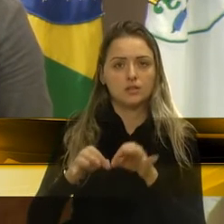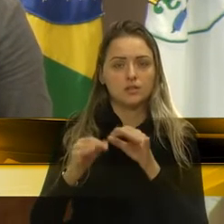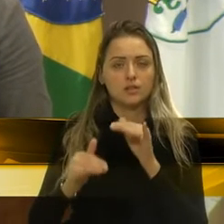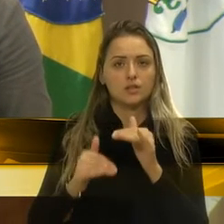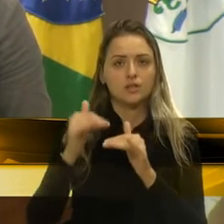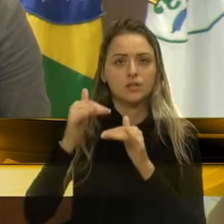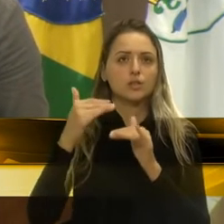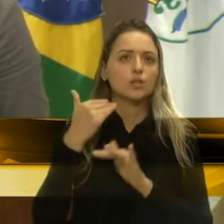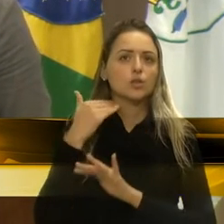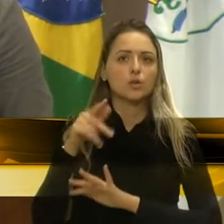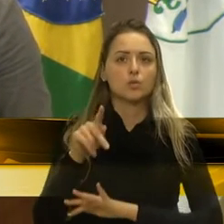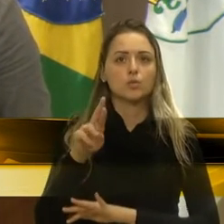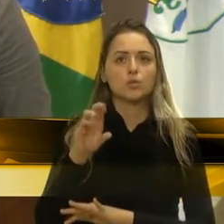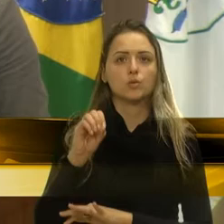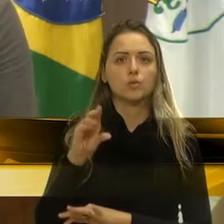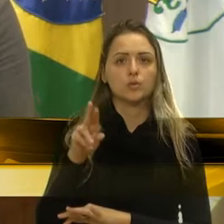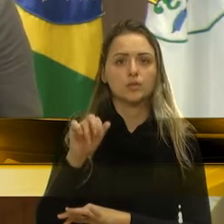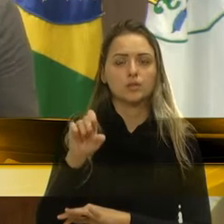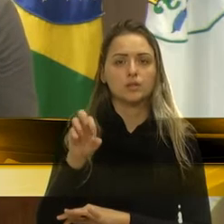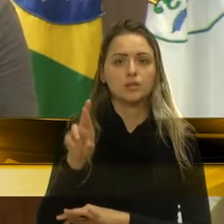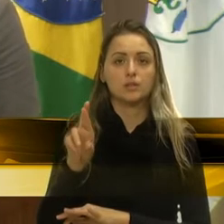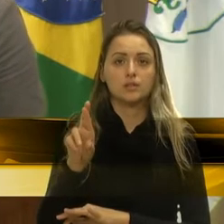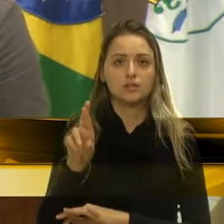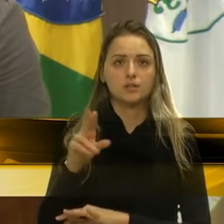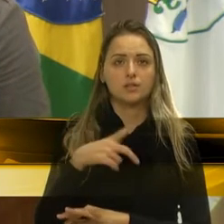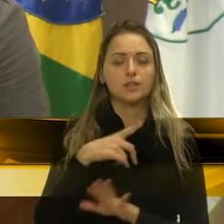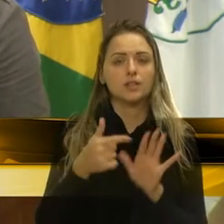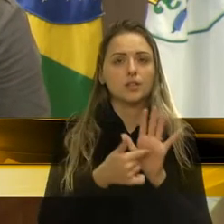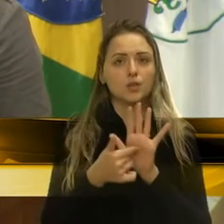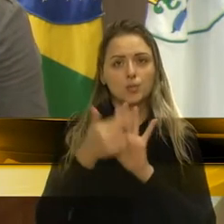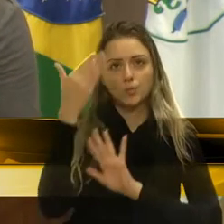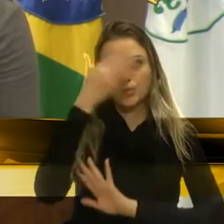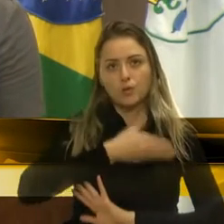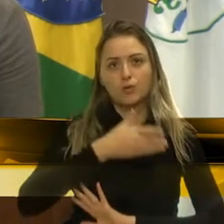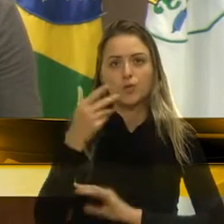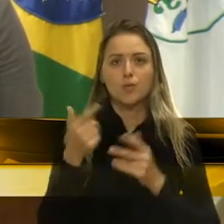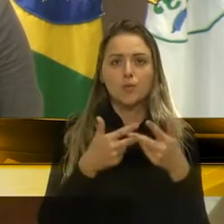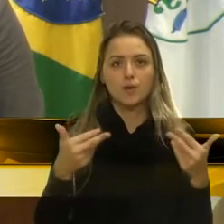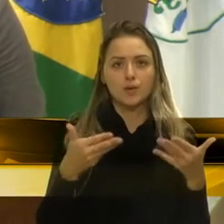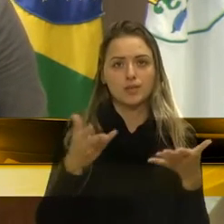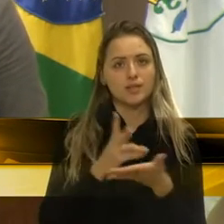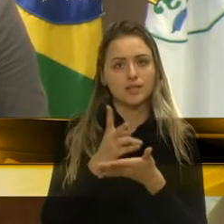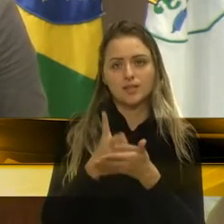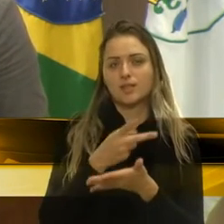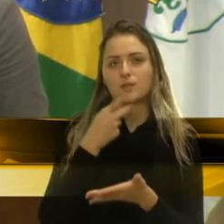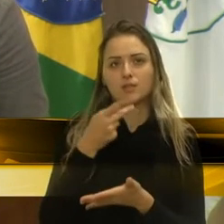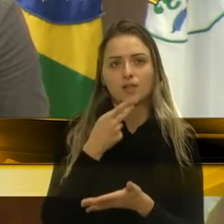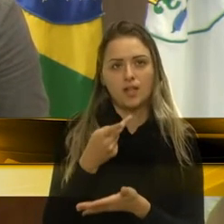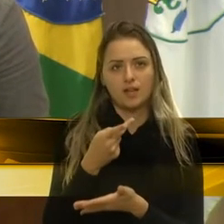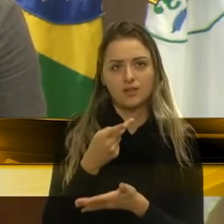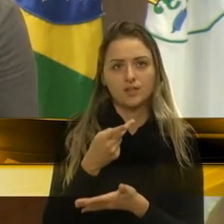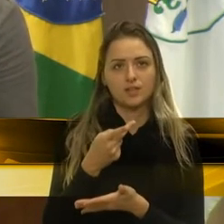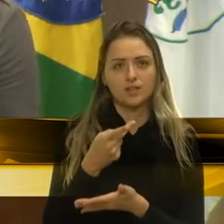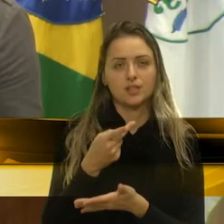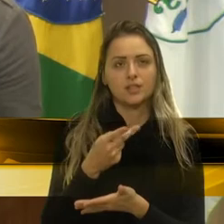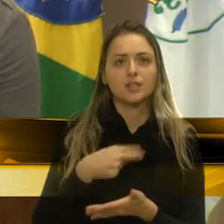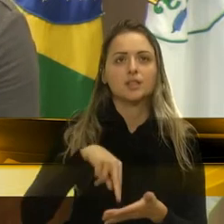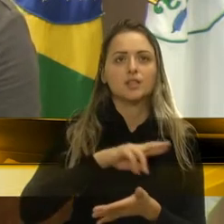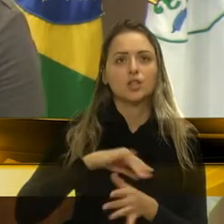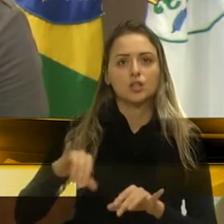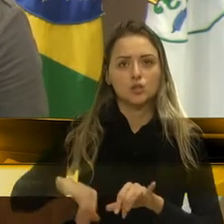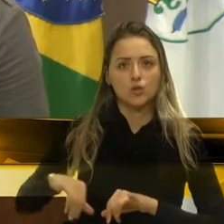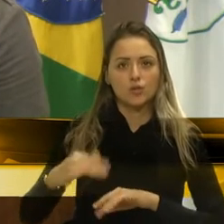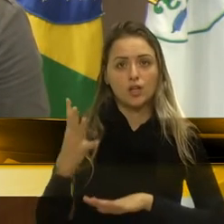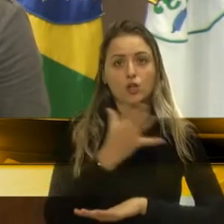como procurador da República, e que ali ficou revelado algo que a gente falava muito aqui, que a gente estava sofrendo, sim,